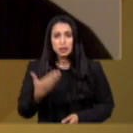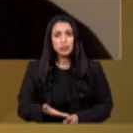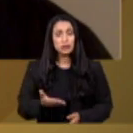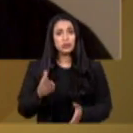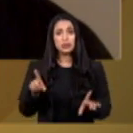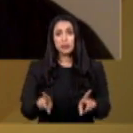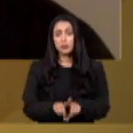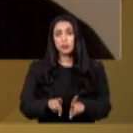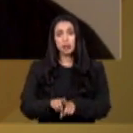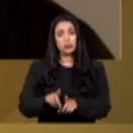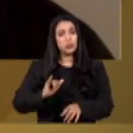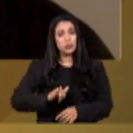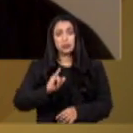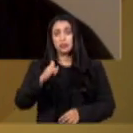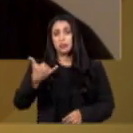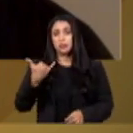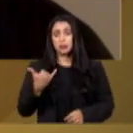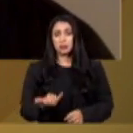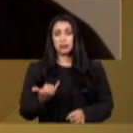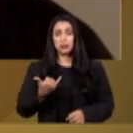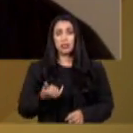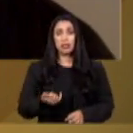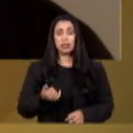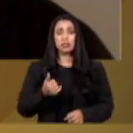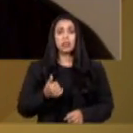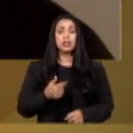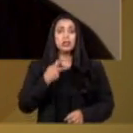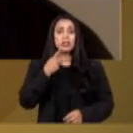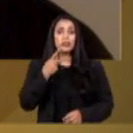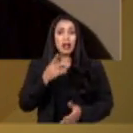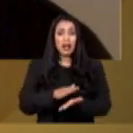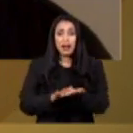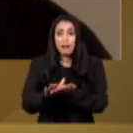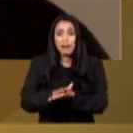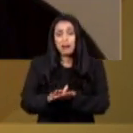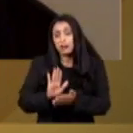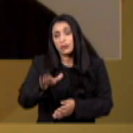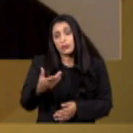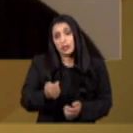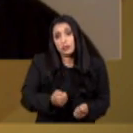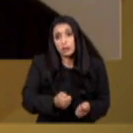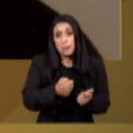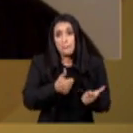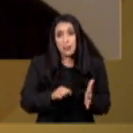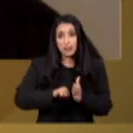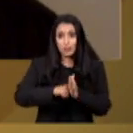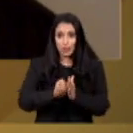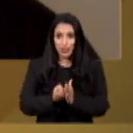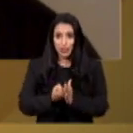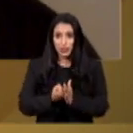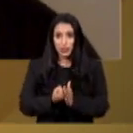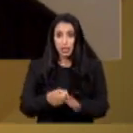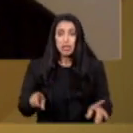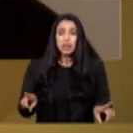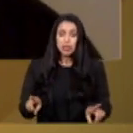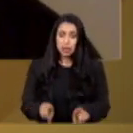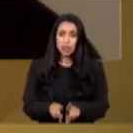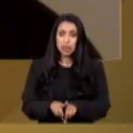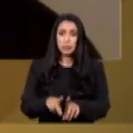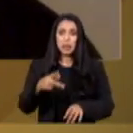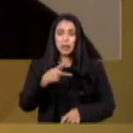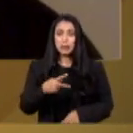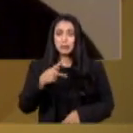já tinha tido a oportunidade de se manifestar quando tem seus bens bloqueados aqui